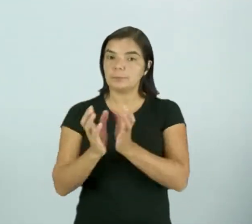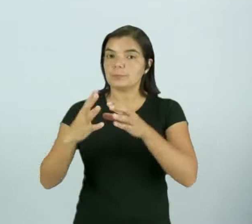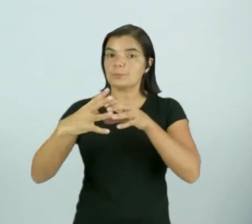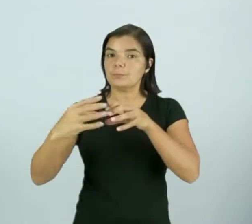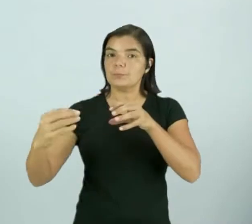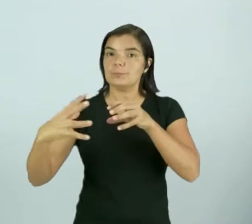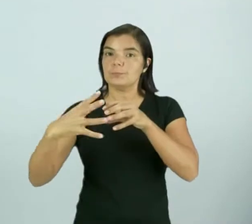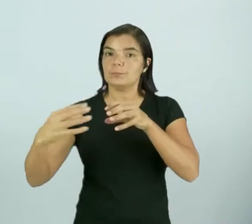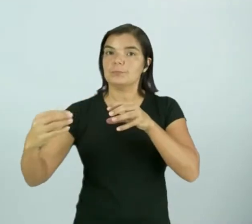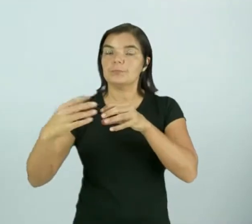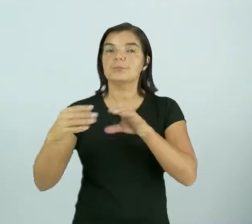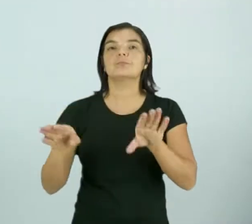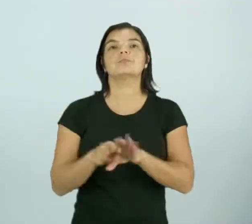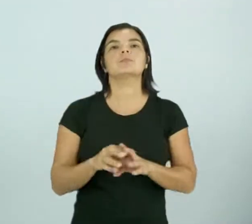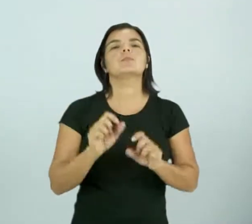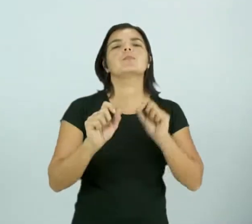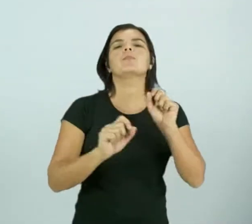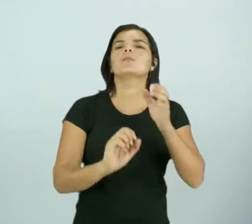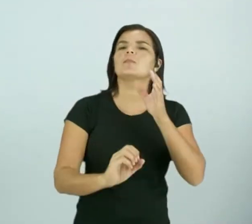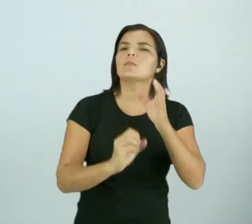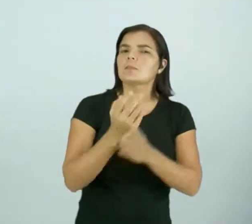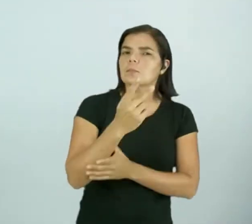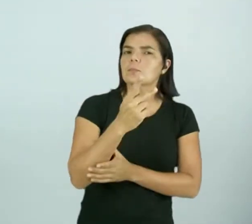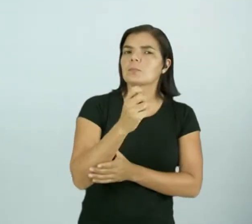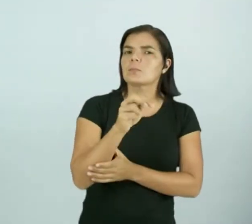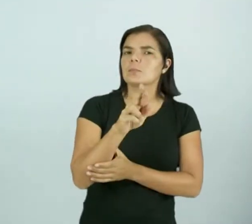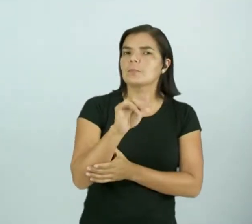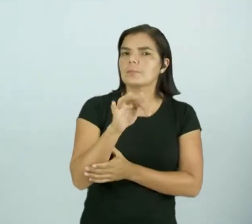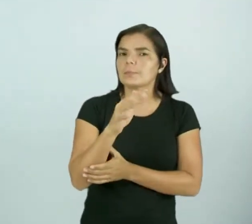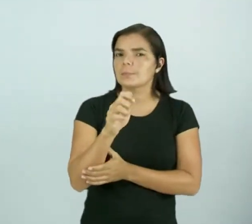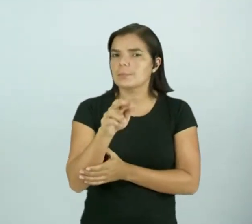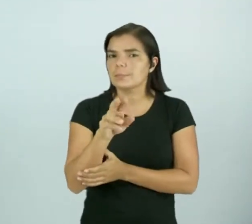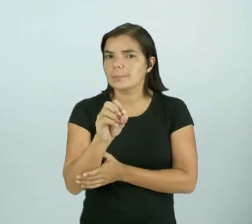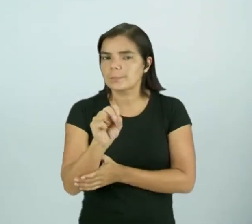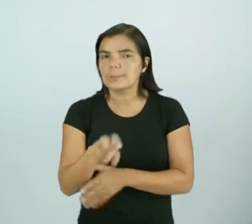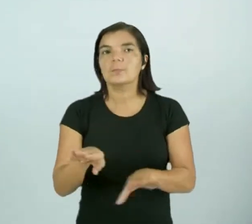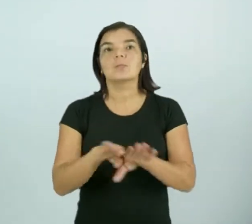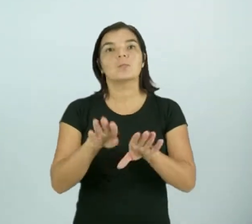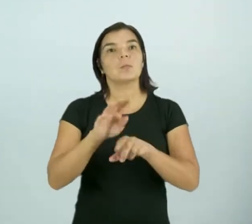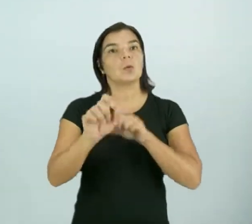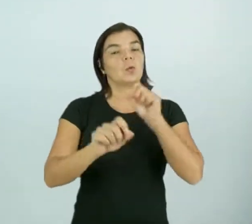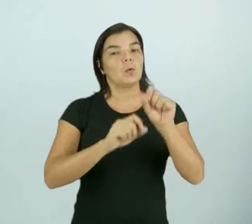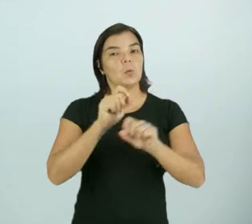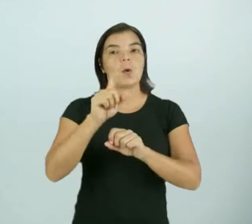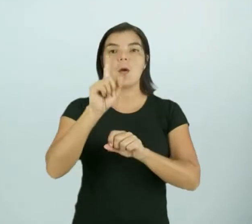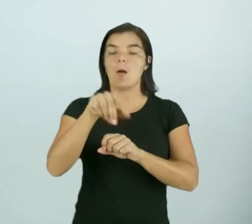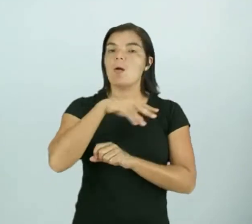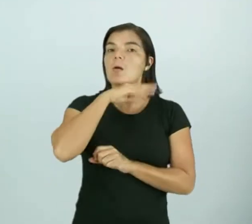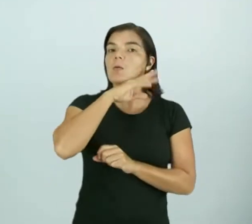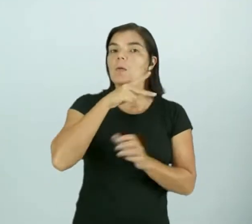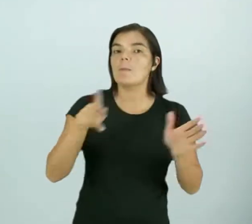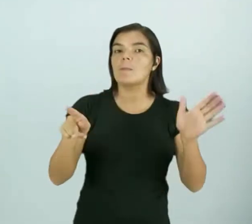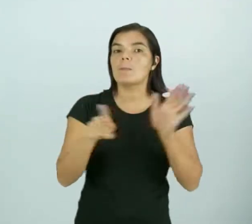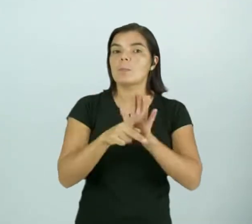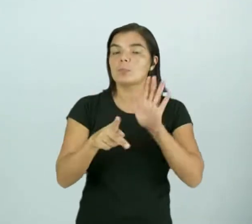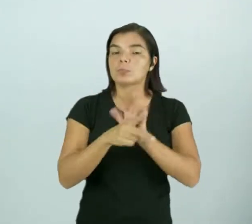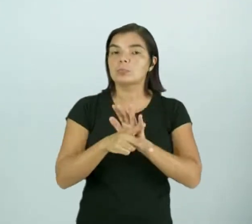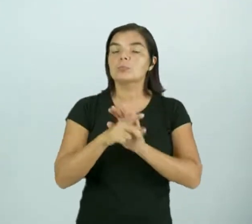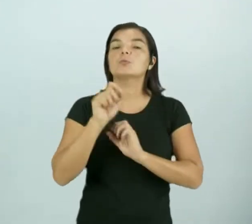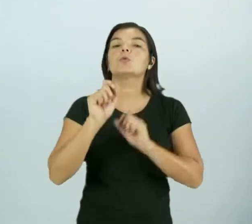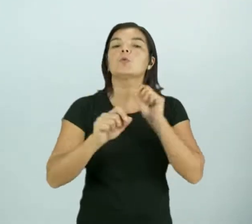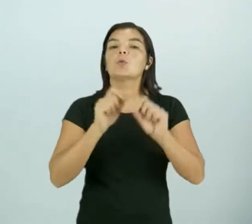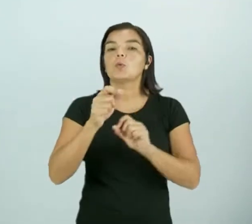Mas o que são os poríferos e onde que a gente encontra esses animais? Os poríferos, eles são animais que pertencem, ao